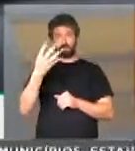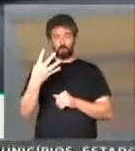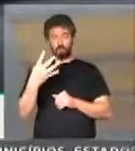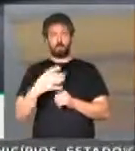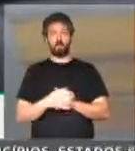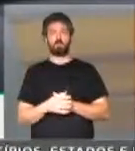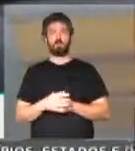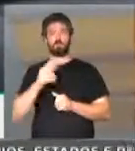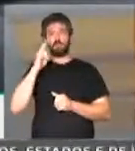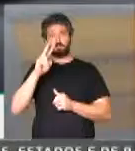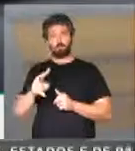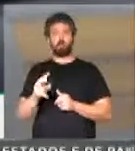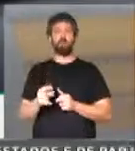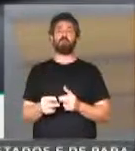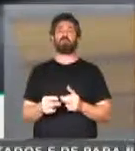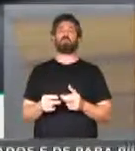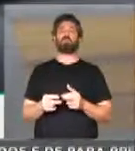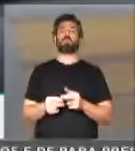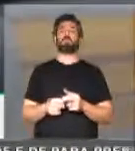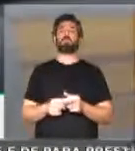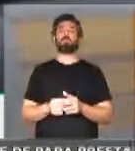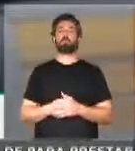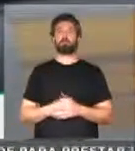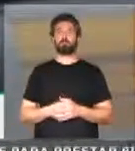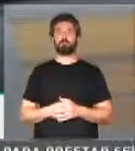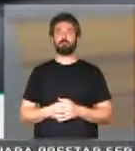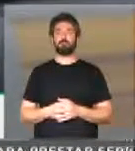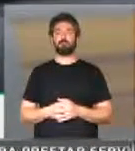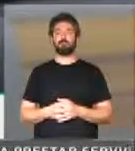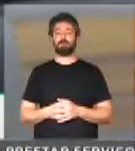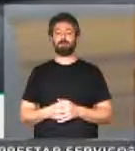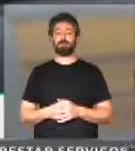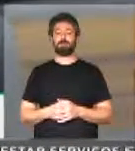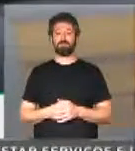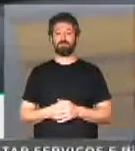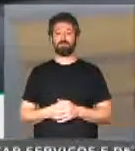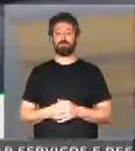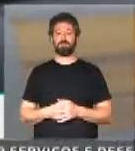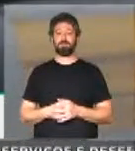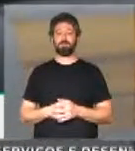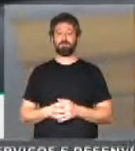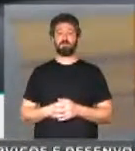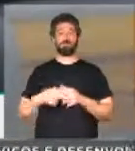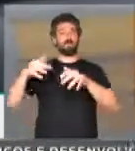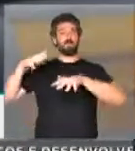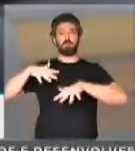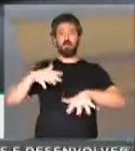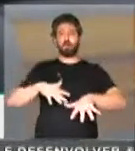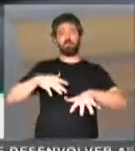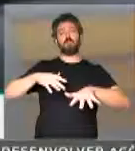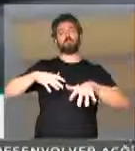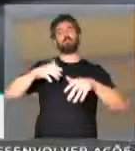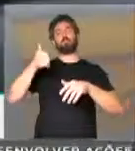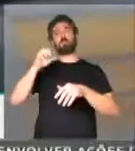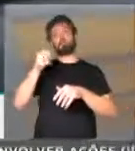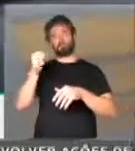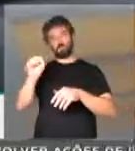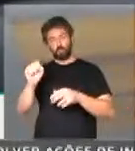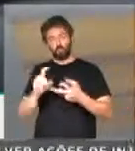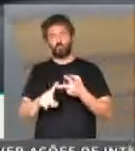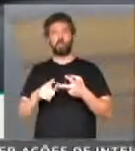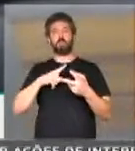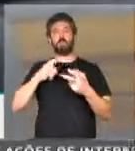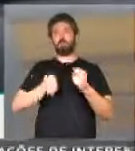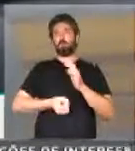64, a gente vê uma das grandes manifestações... Para concluir, deputado. Uma das grandes manifestações, em